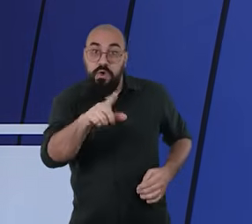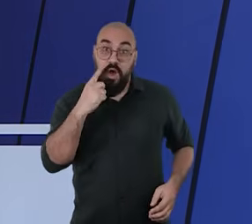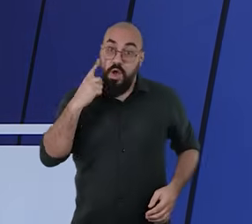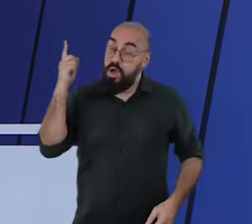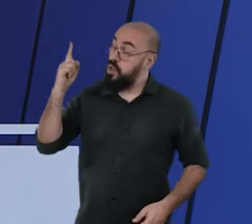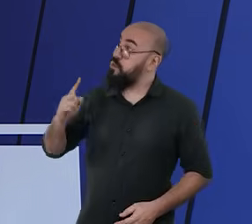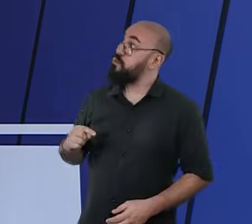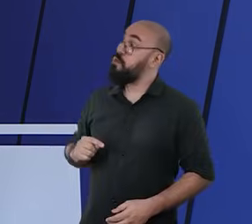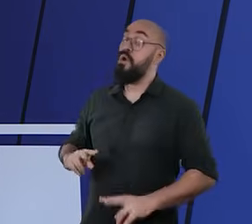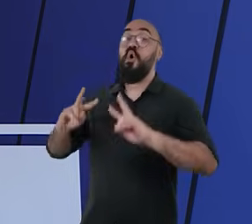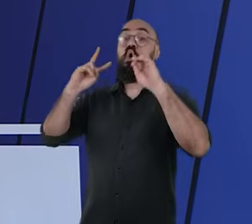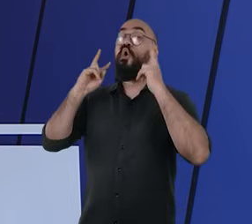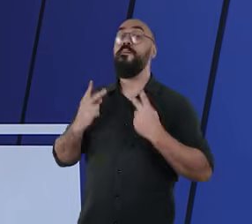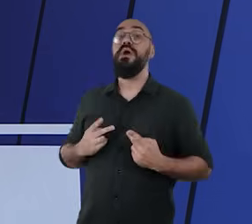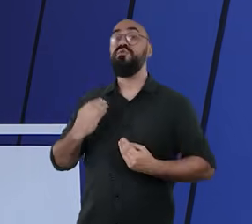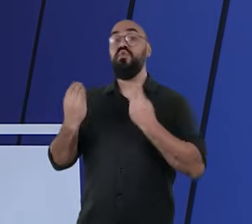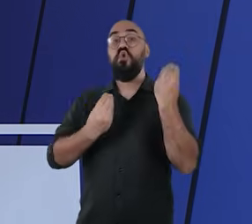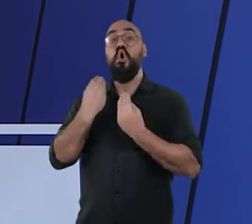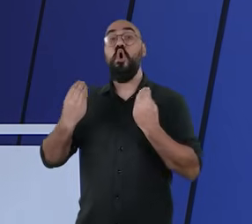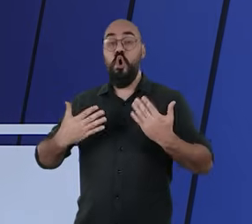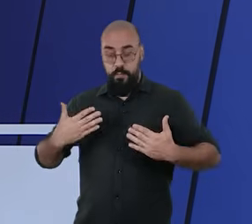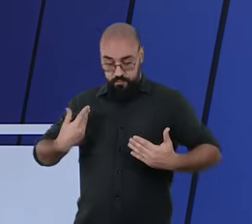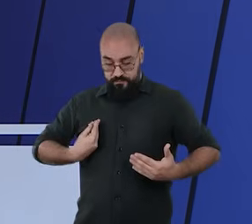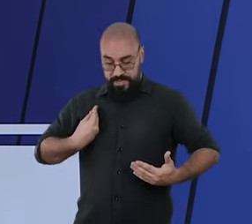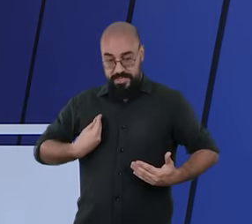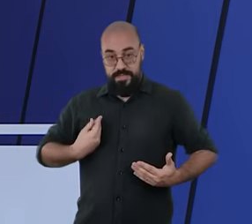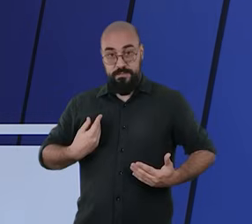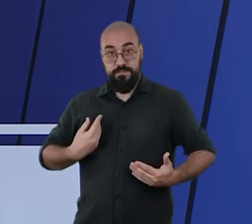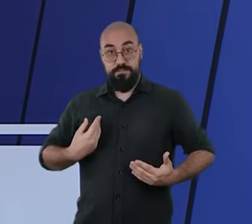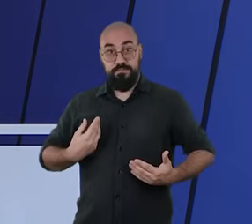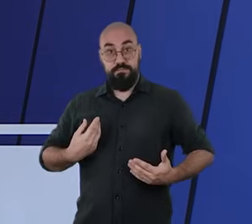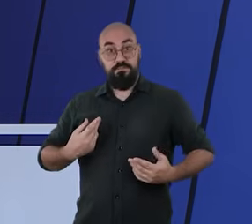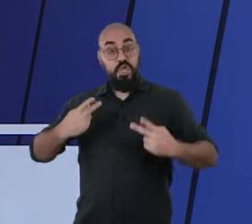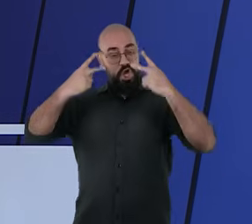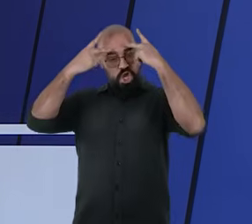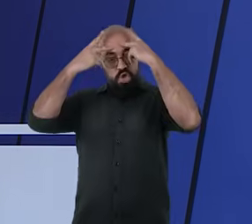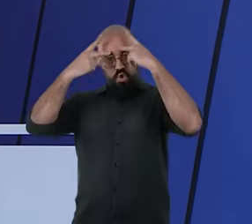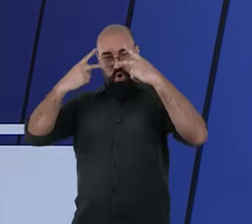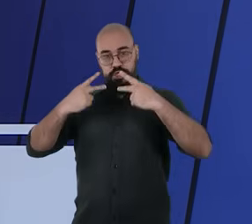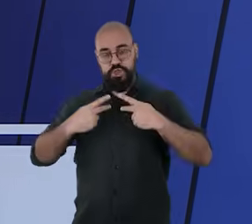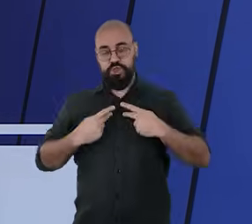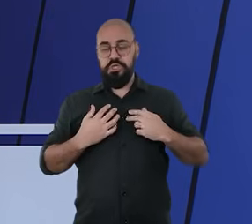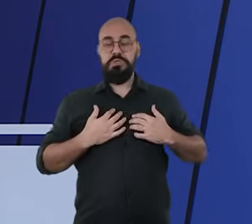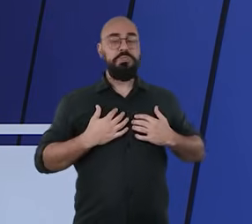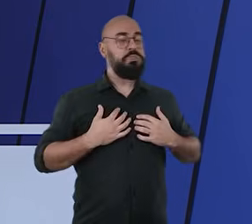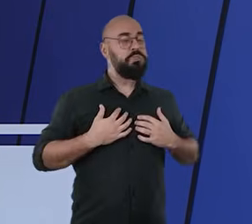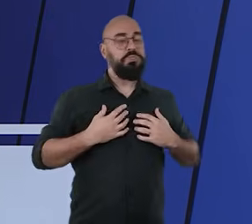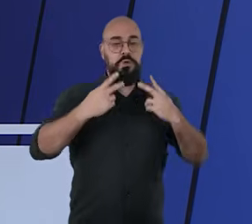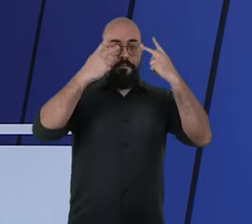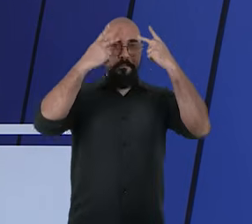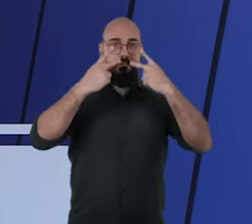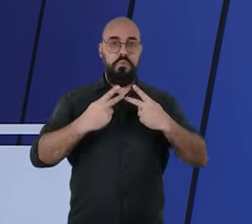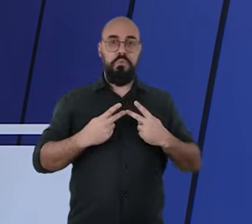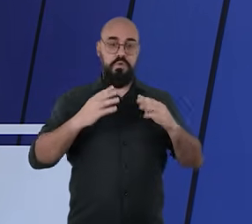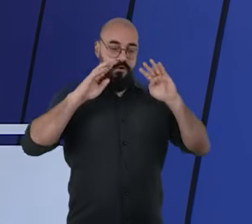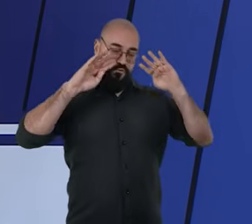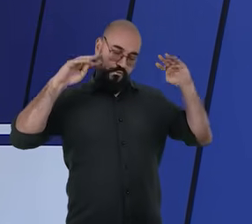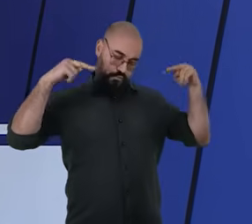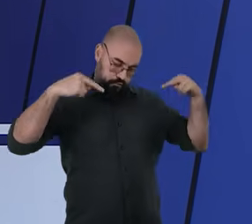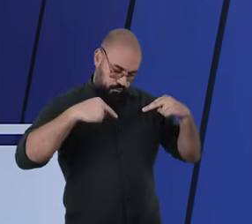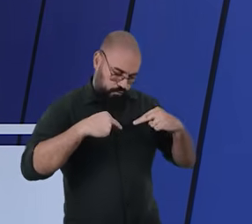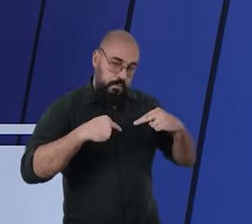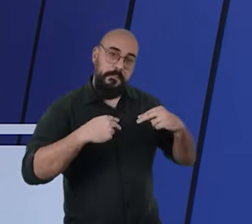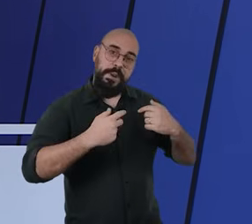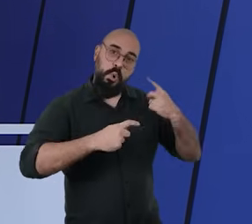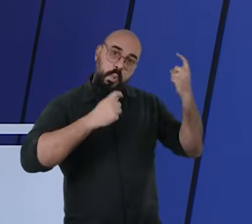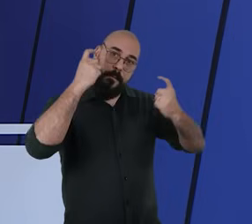ser? Primeiro, egoístas. Somente preocupados consigo mesmos. O ser humano só olha